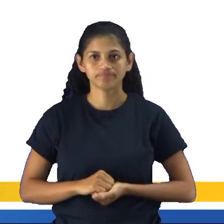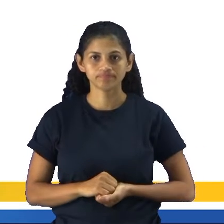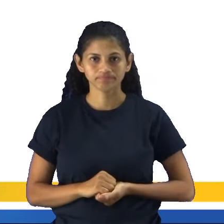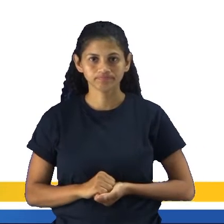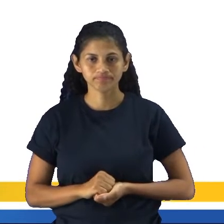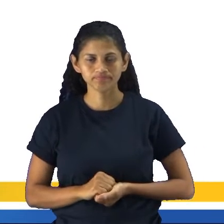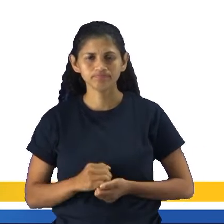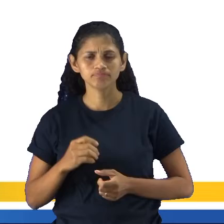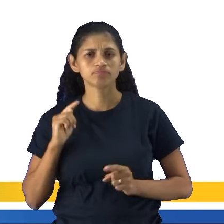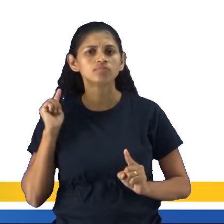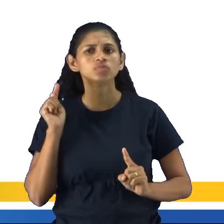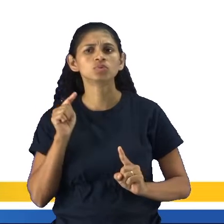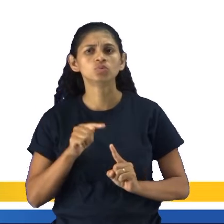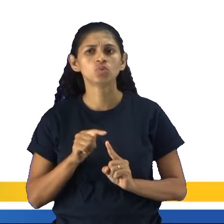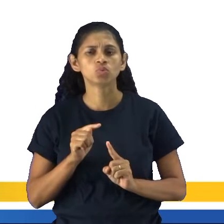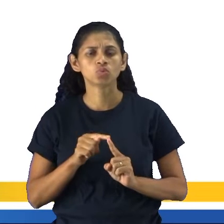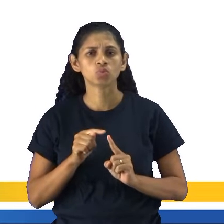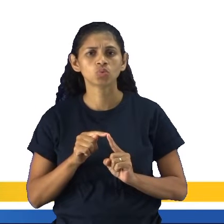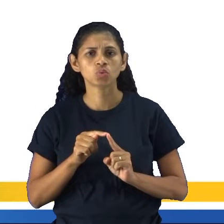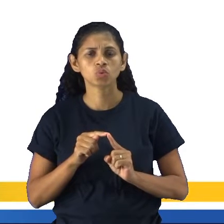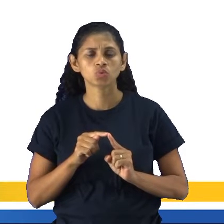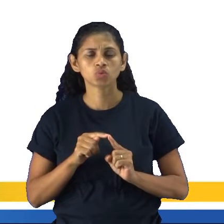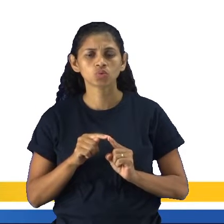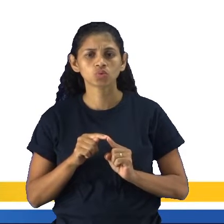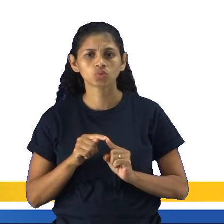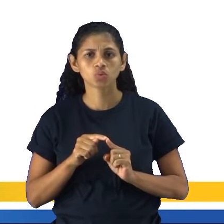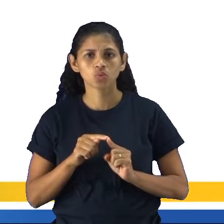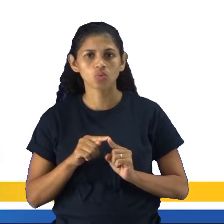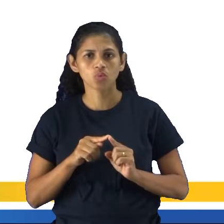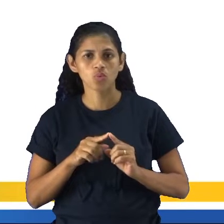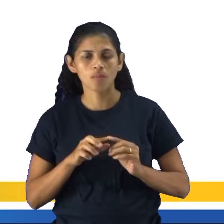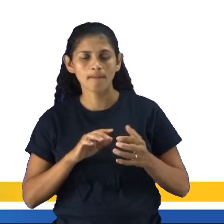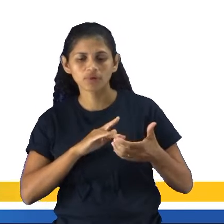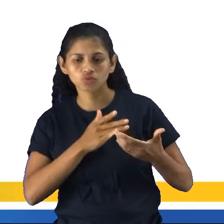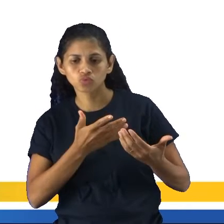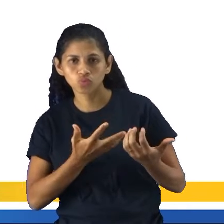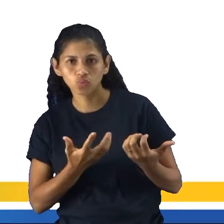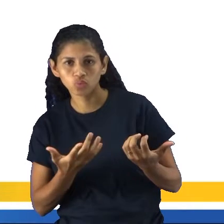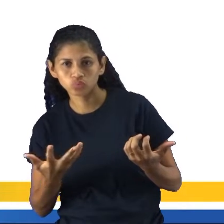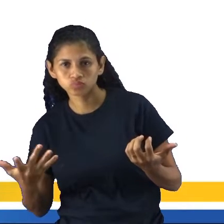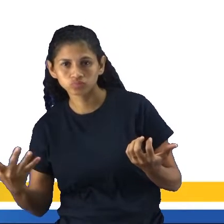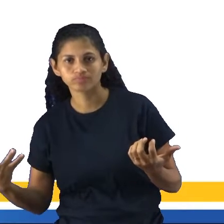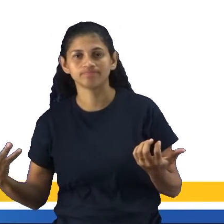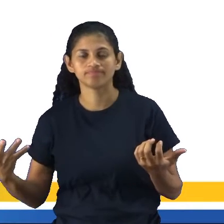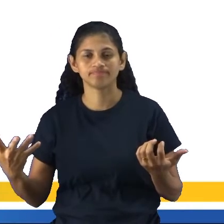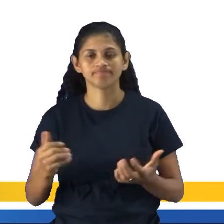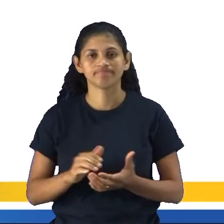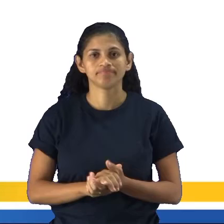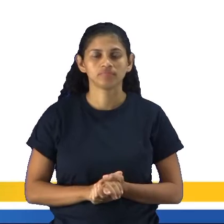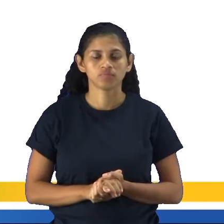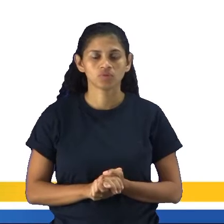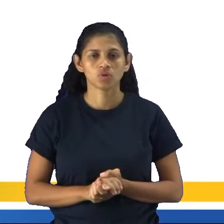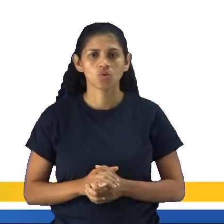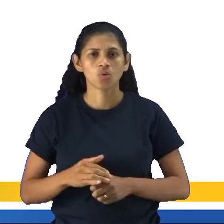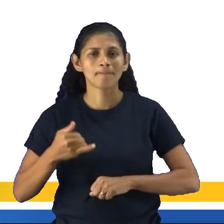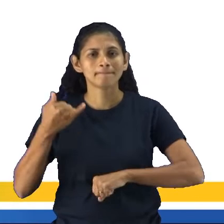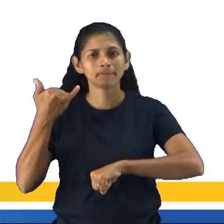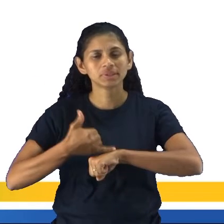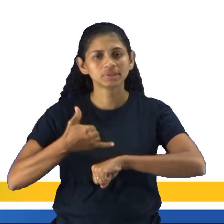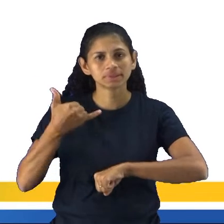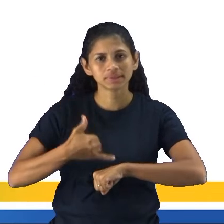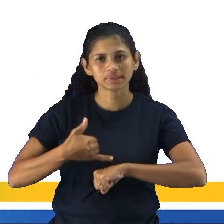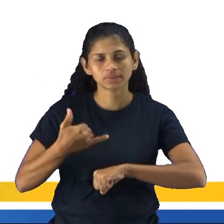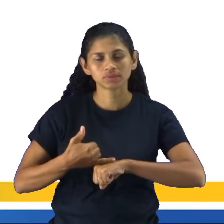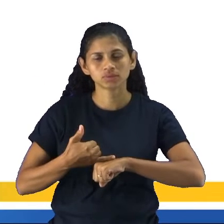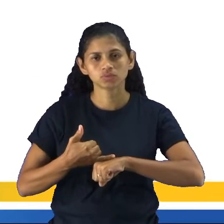a facilidade com que o material conduz a energia elétrica. De forma geral, os materiais metálicos